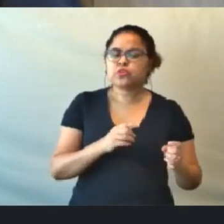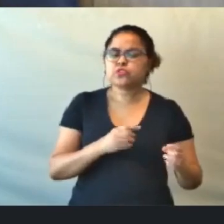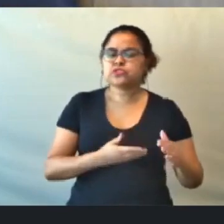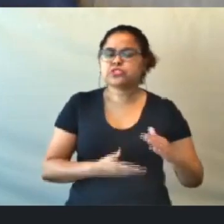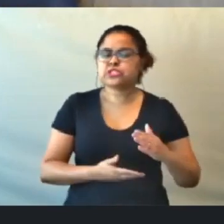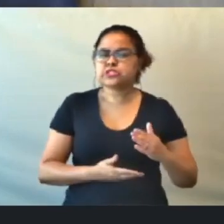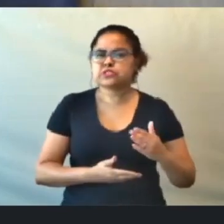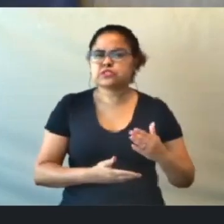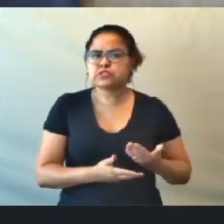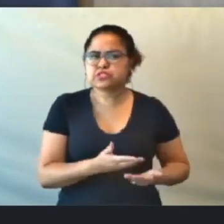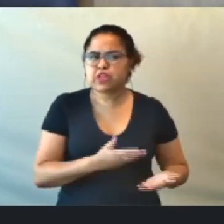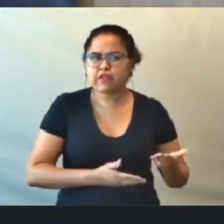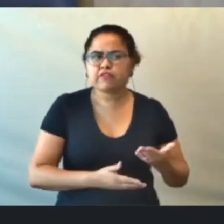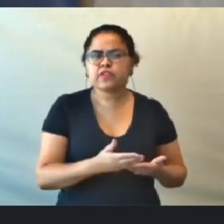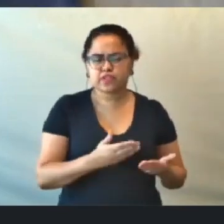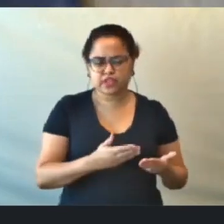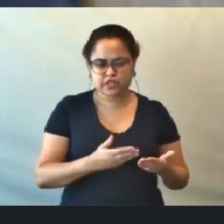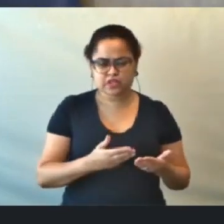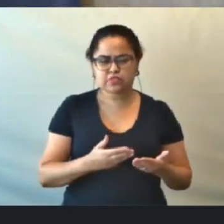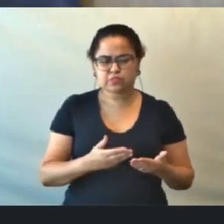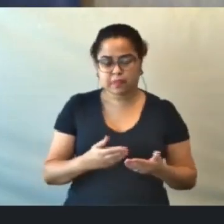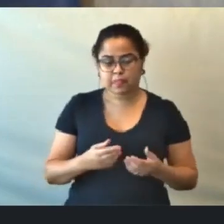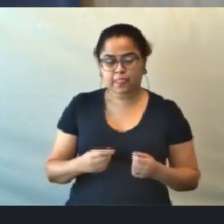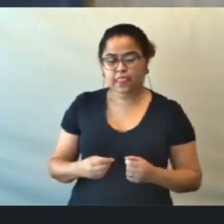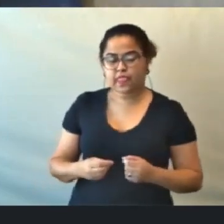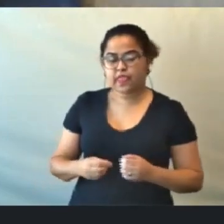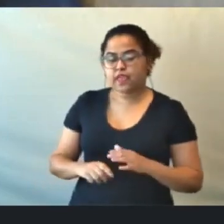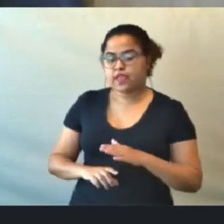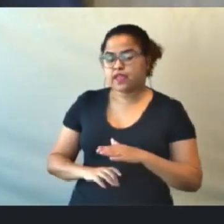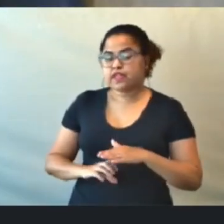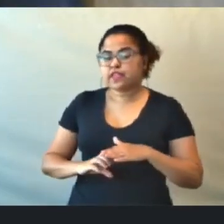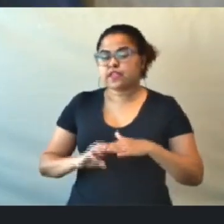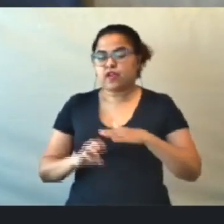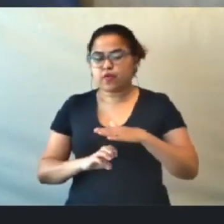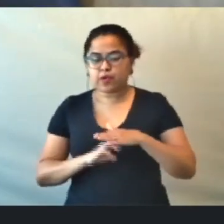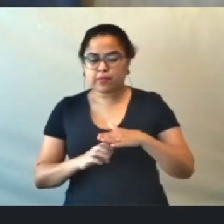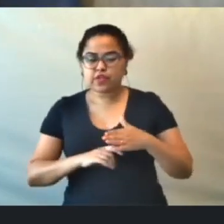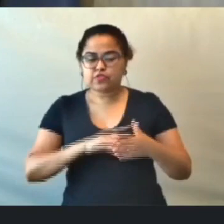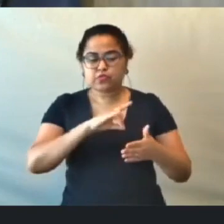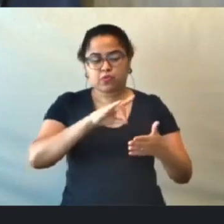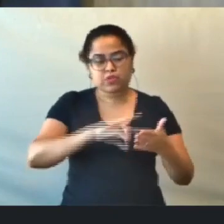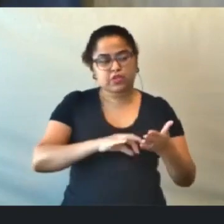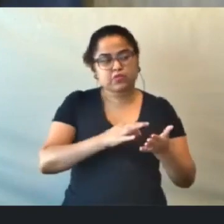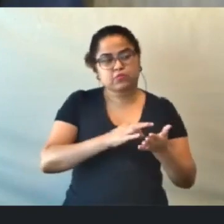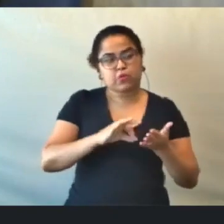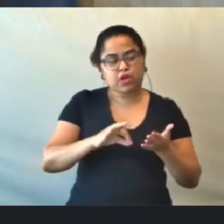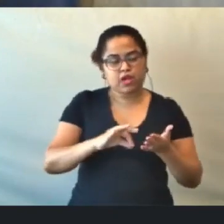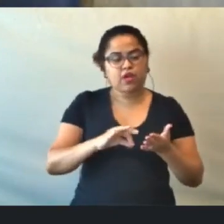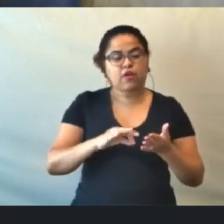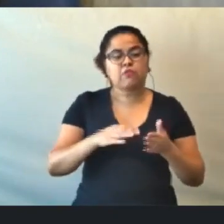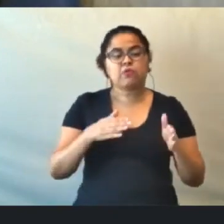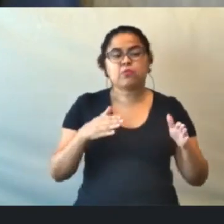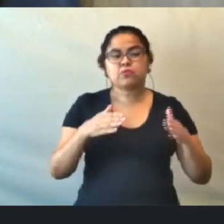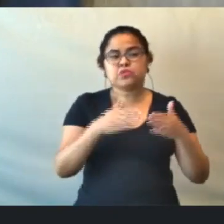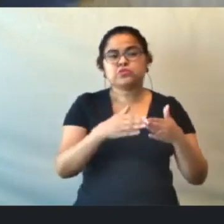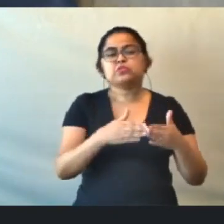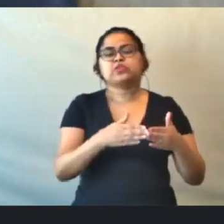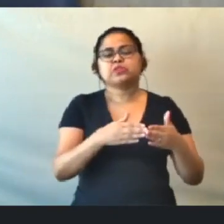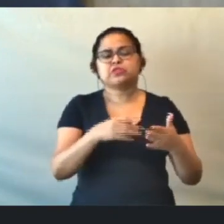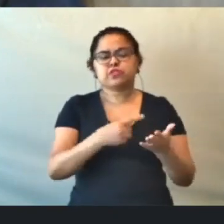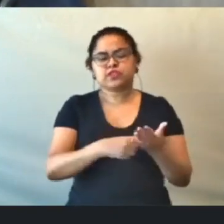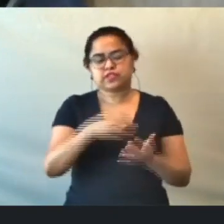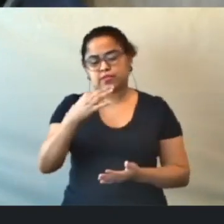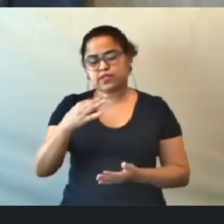aí tem, então, uma questão contratual e metas estabelecidas para a redução da contaminação por